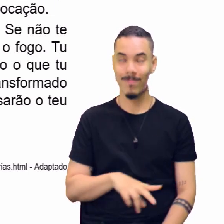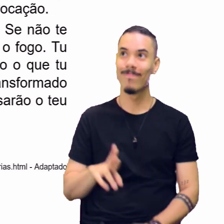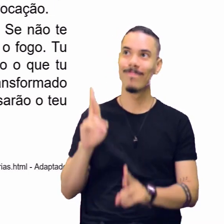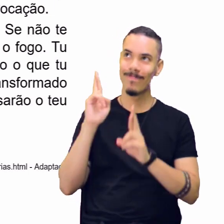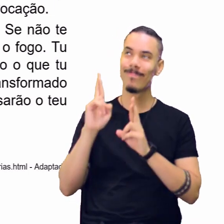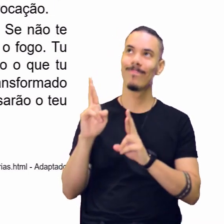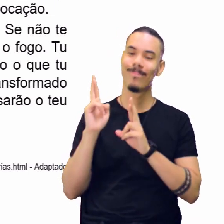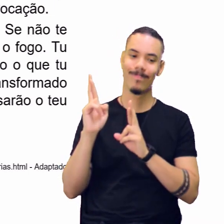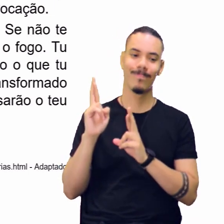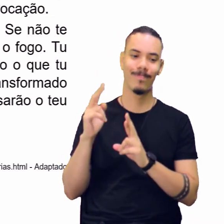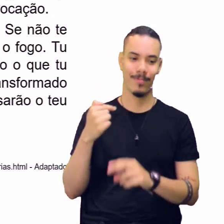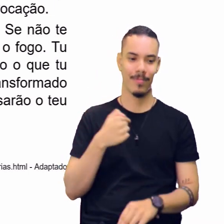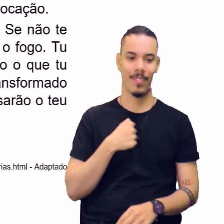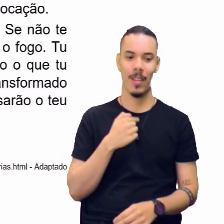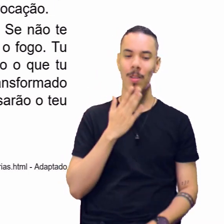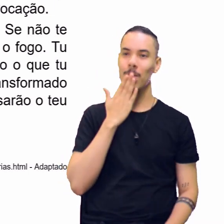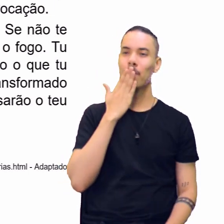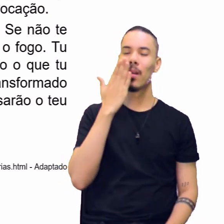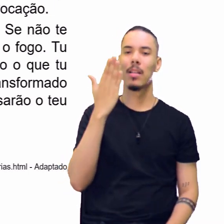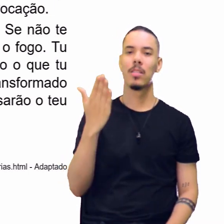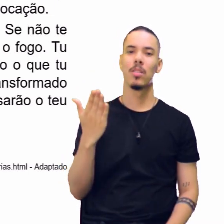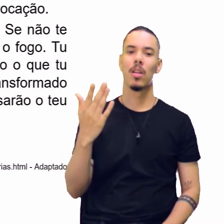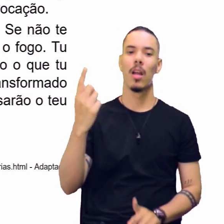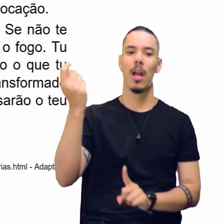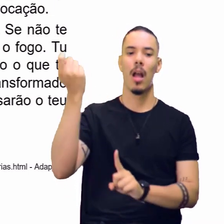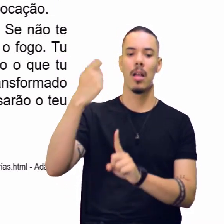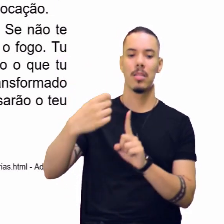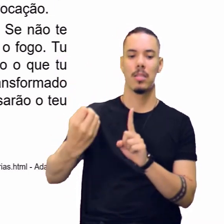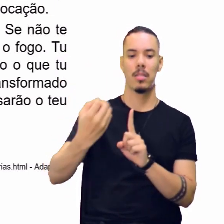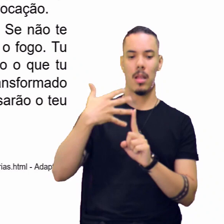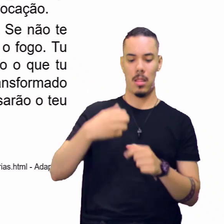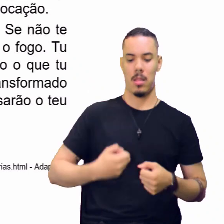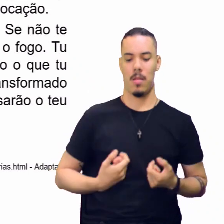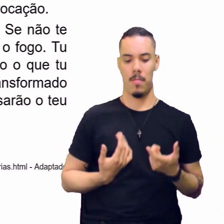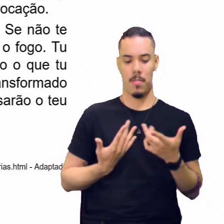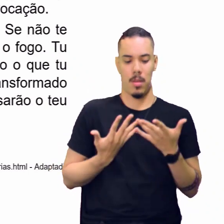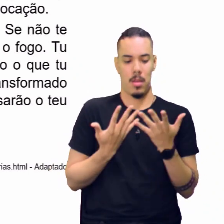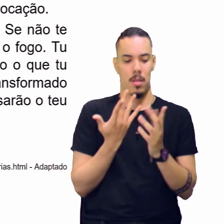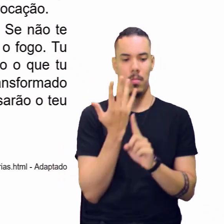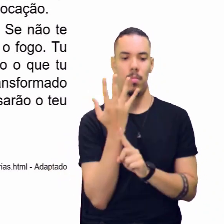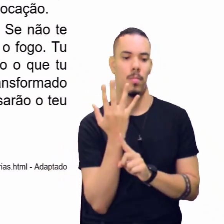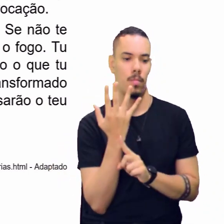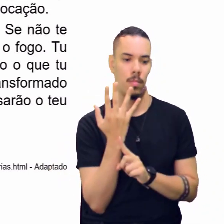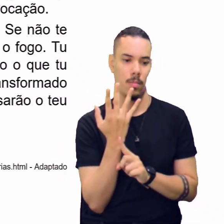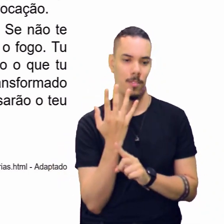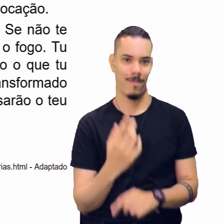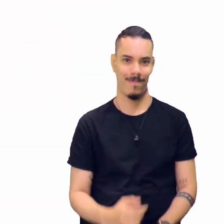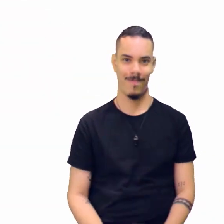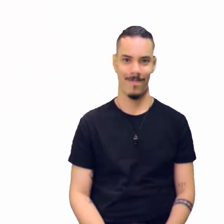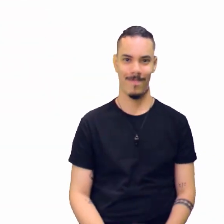expectativa, eu te peço, acenda-me, acende-me.